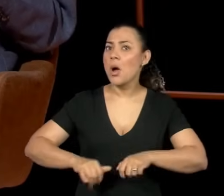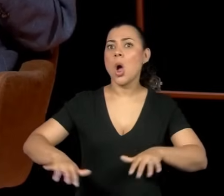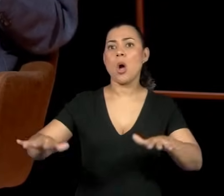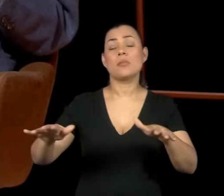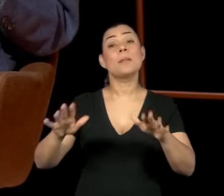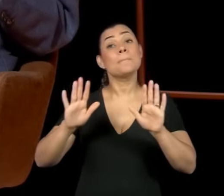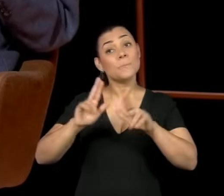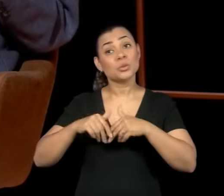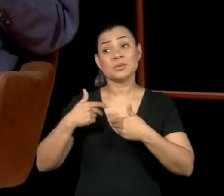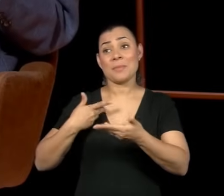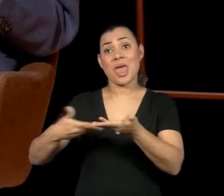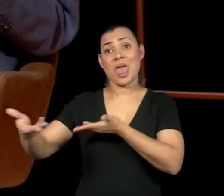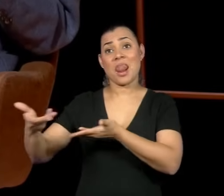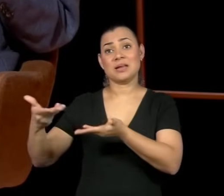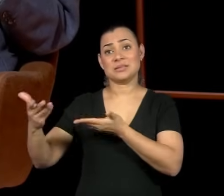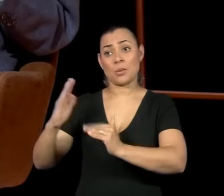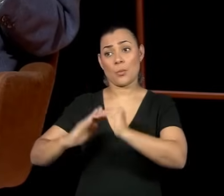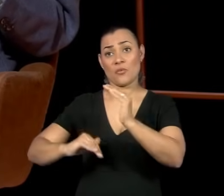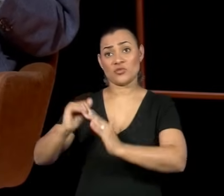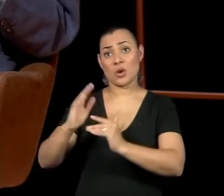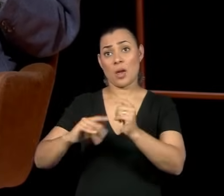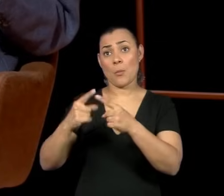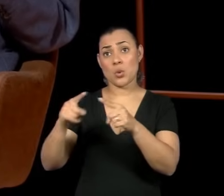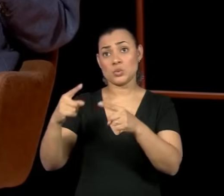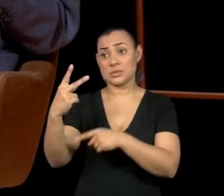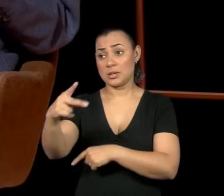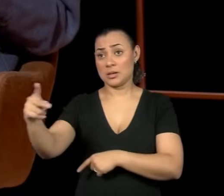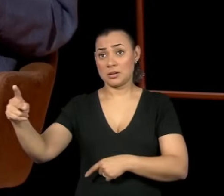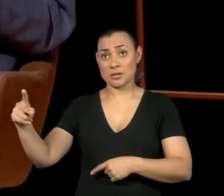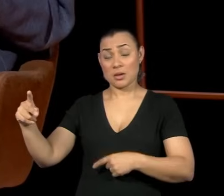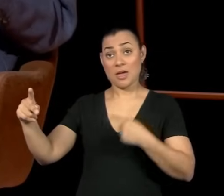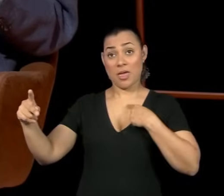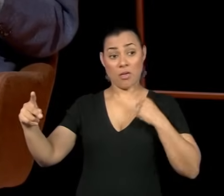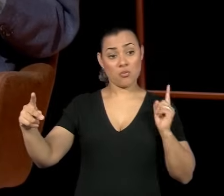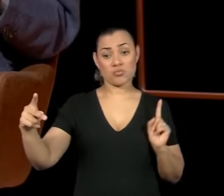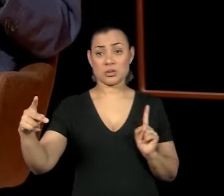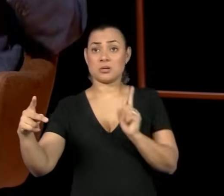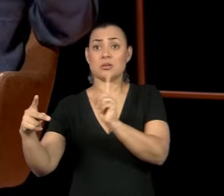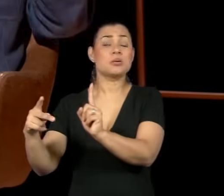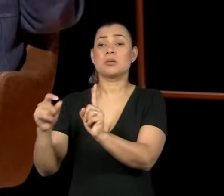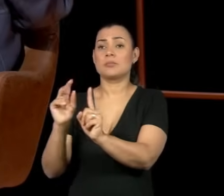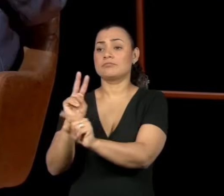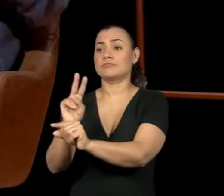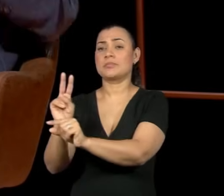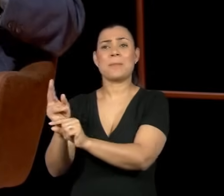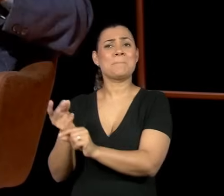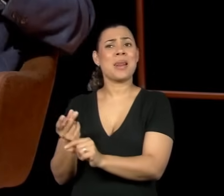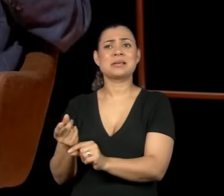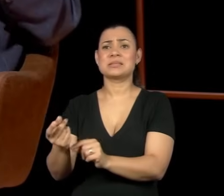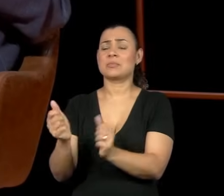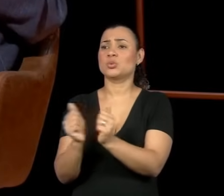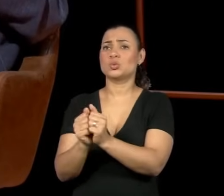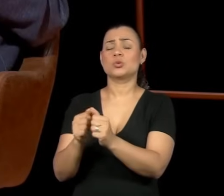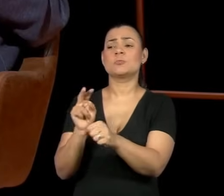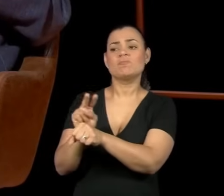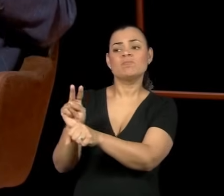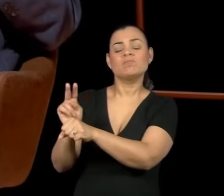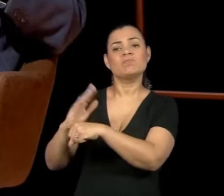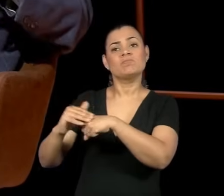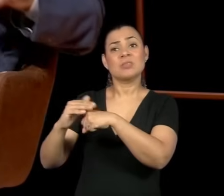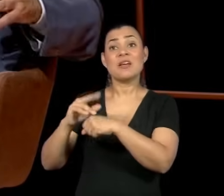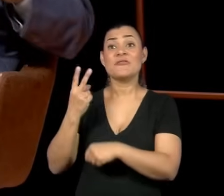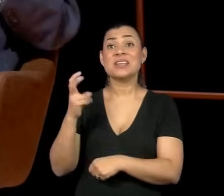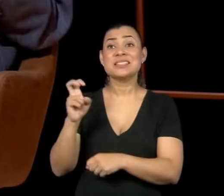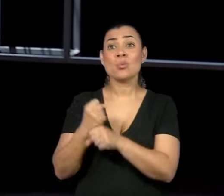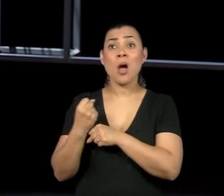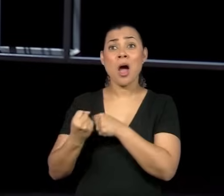a minha relação com meus artistas, a maior parte deles é duradoura, né? Sim. Com o Dionne Warwick também, já estamos há 25